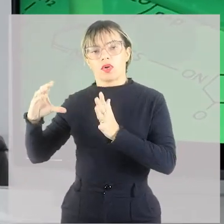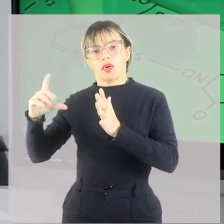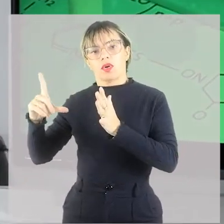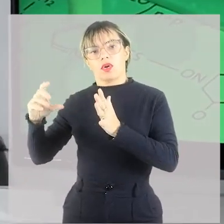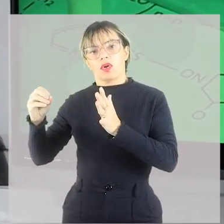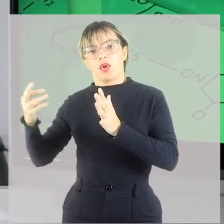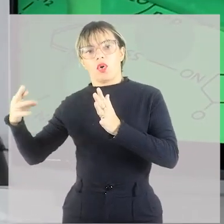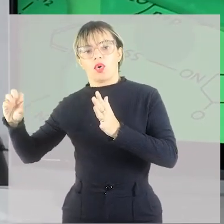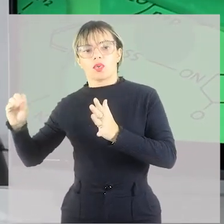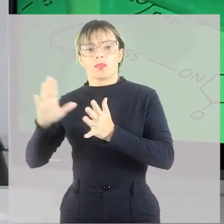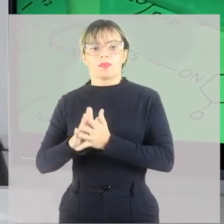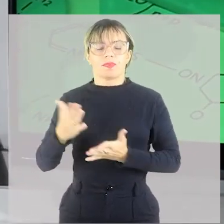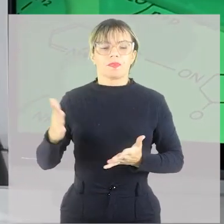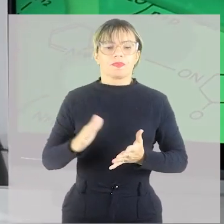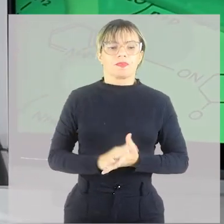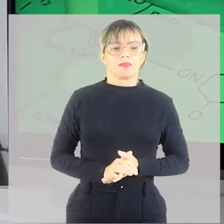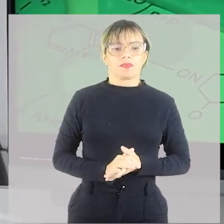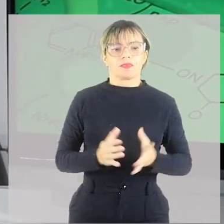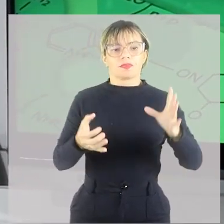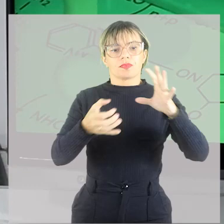Ó o cloro.